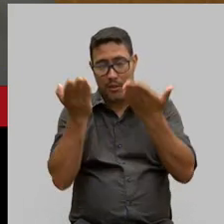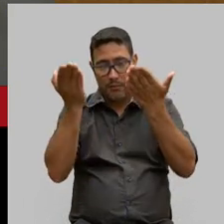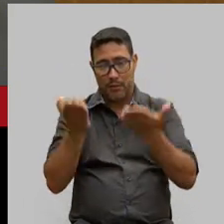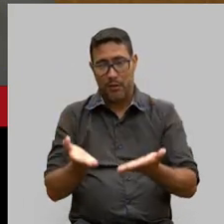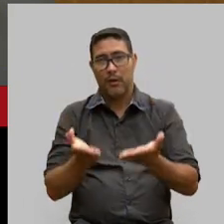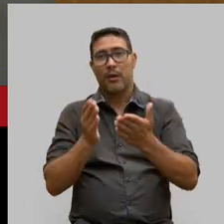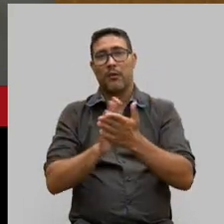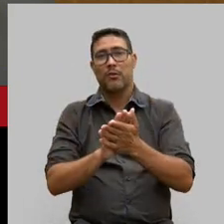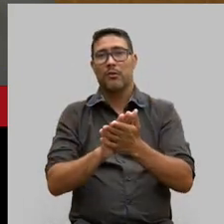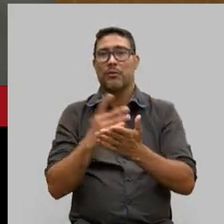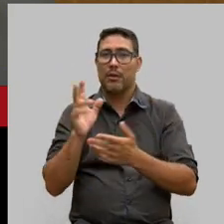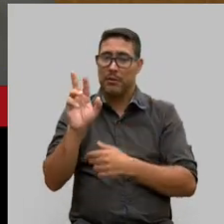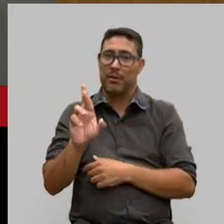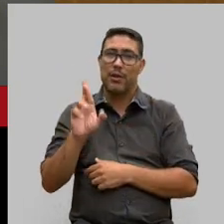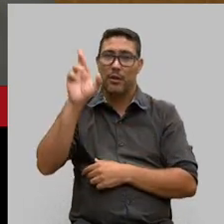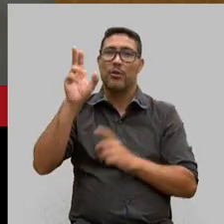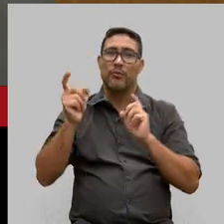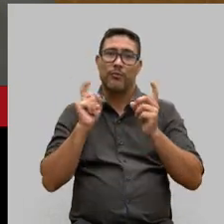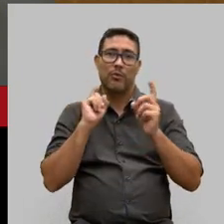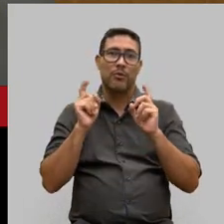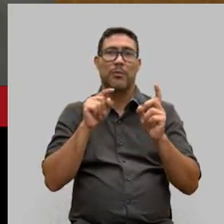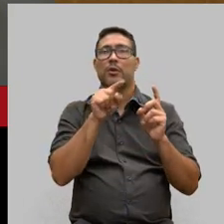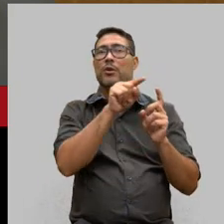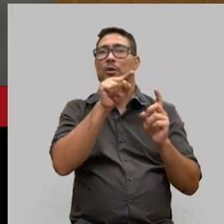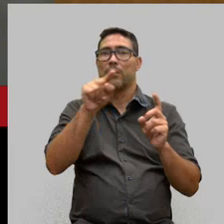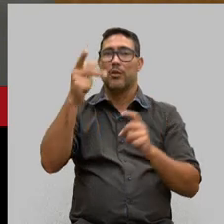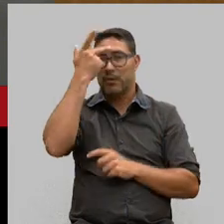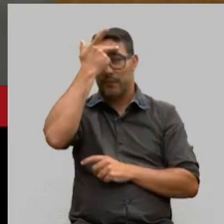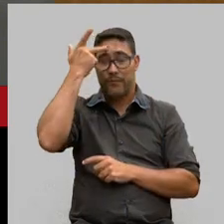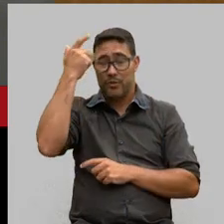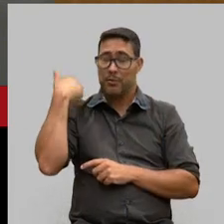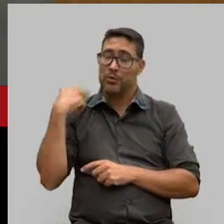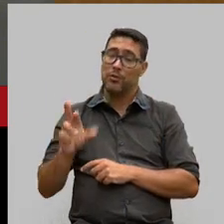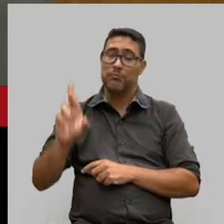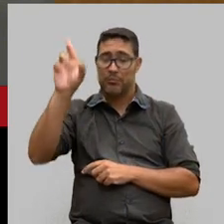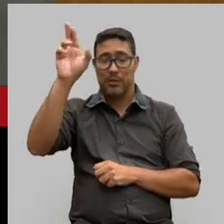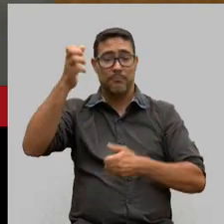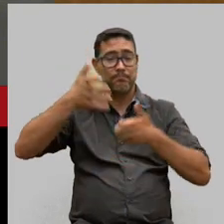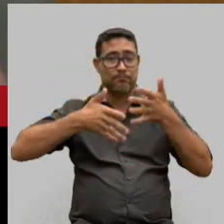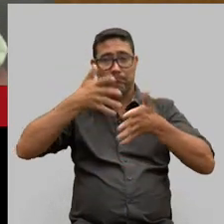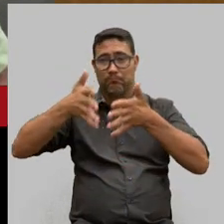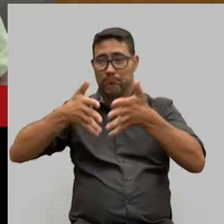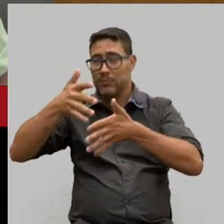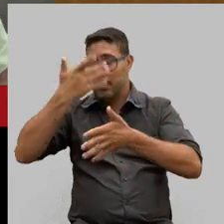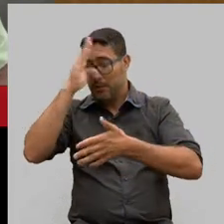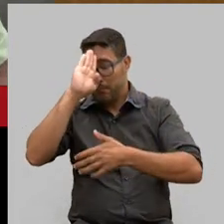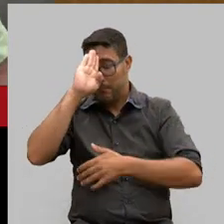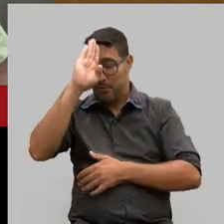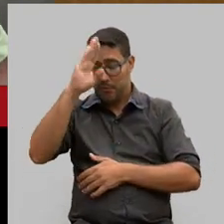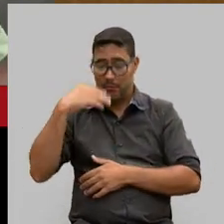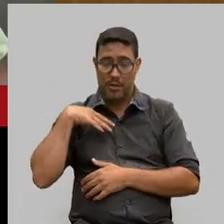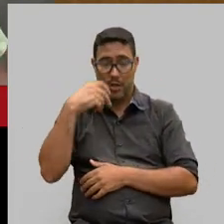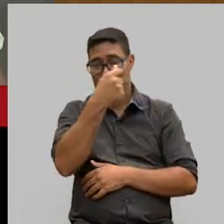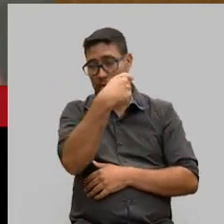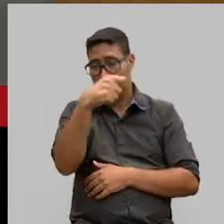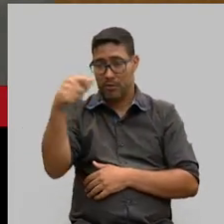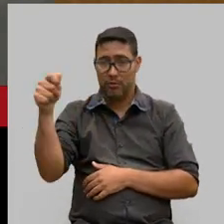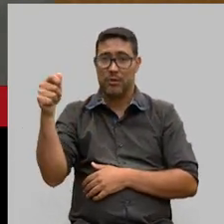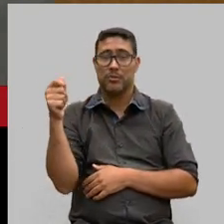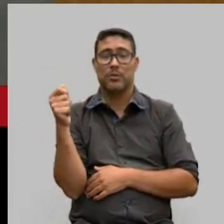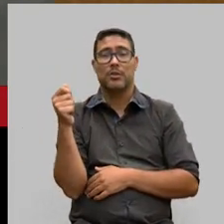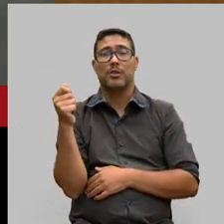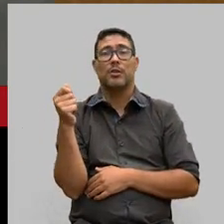para essa audiência pública para cada fala de cada pessoa representando principalmente associações e